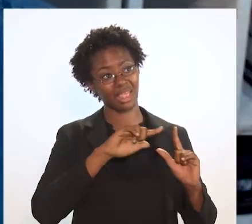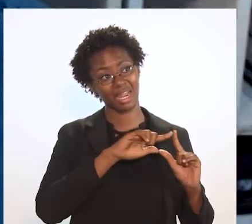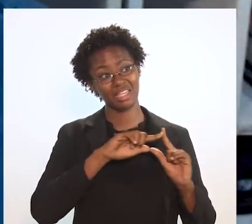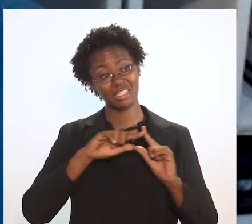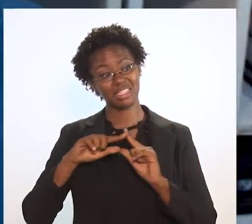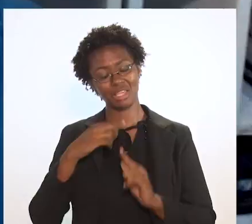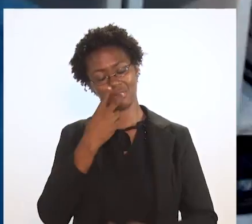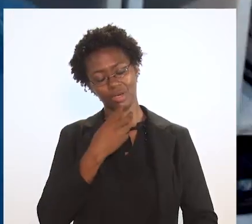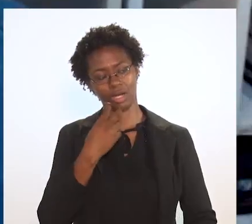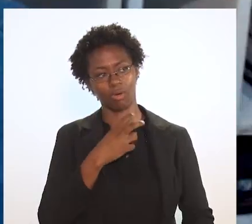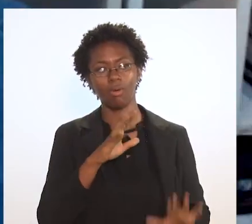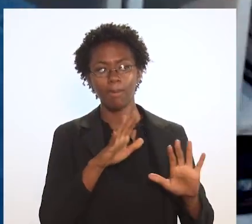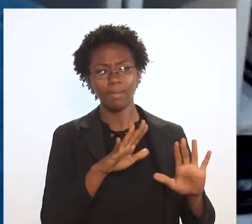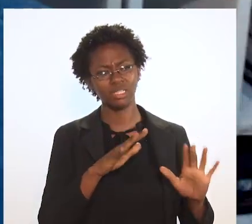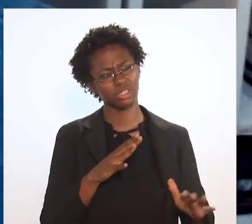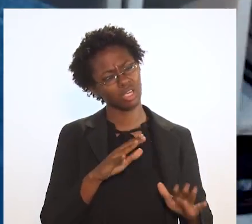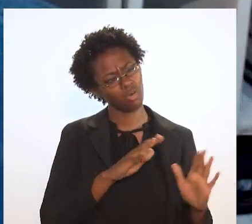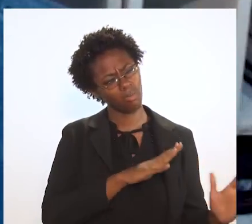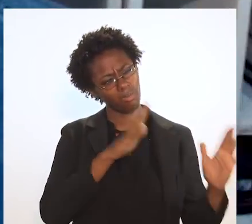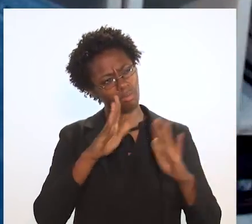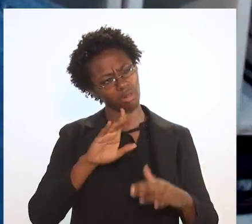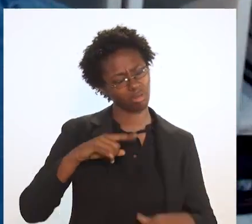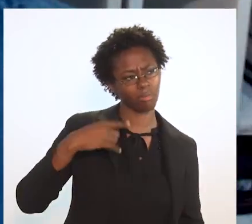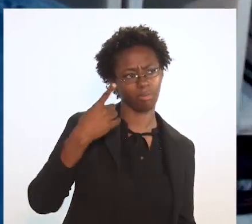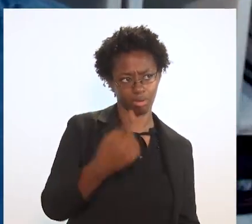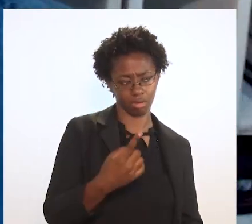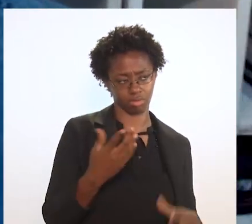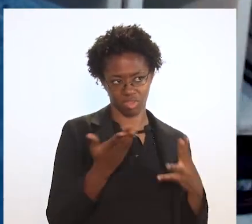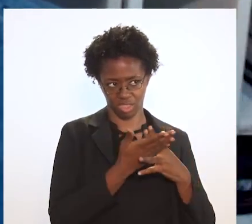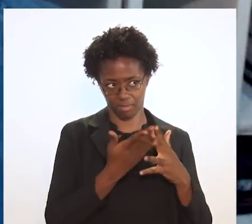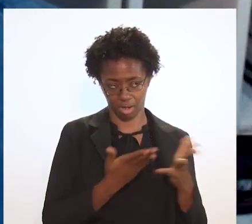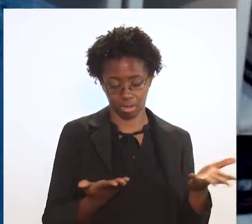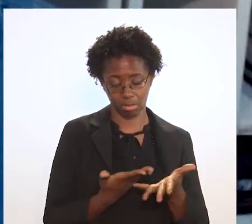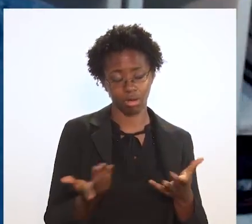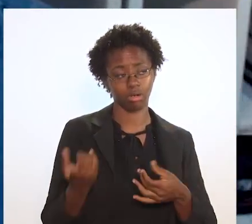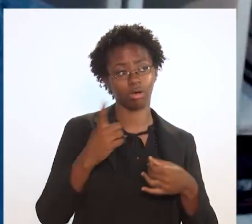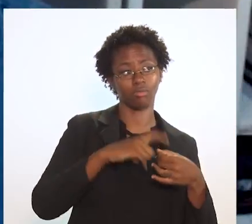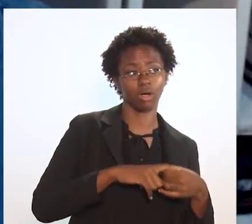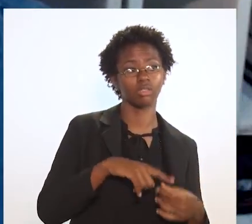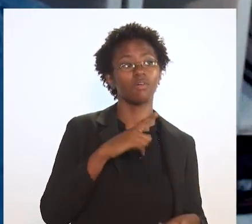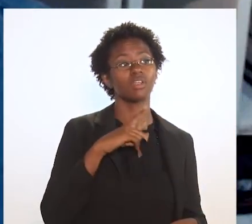o bloco agora e no próximo vamos voltar com outro lado, que é do